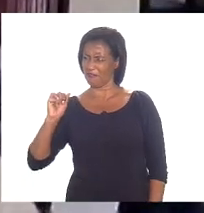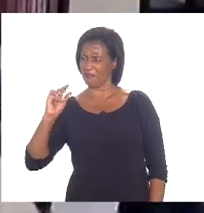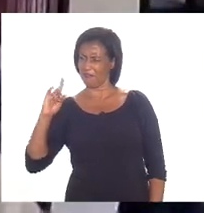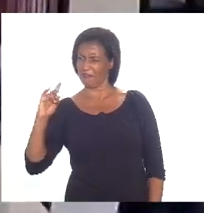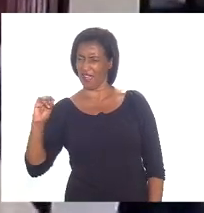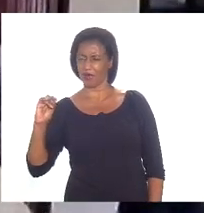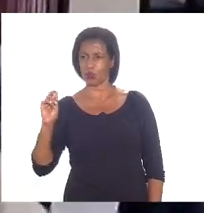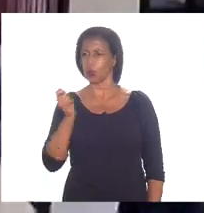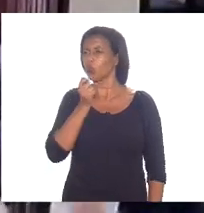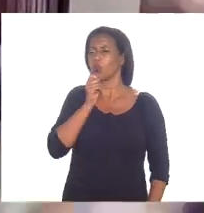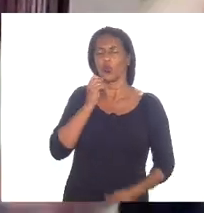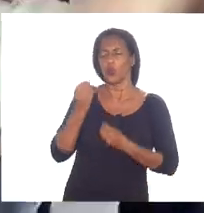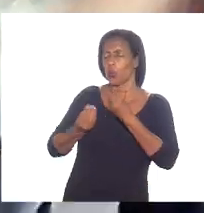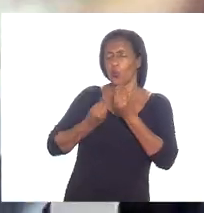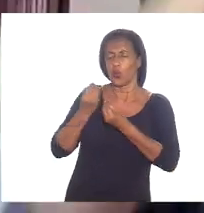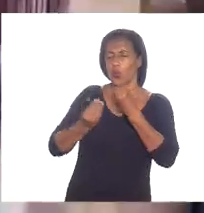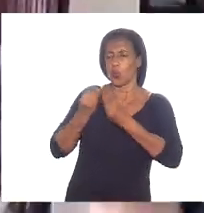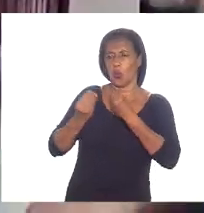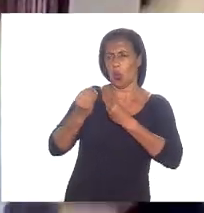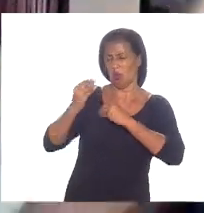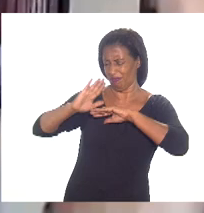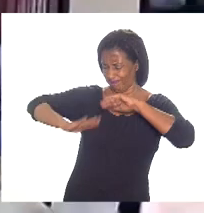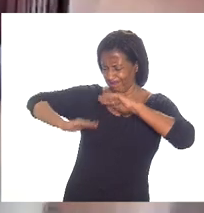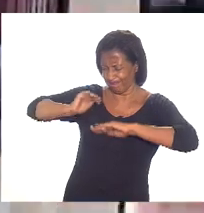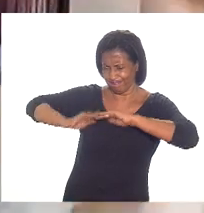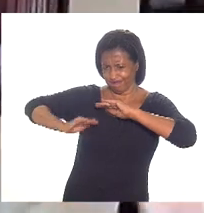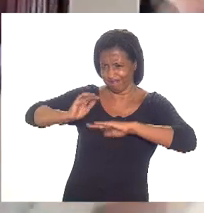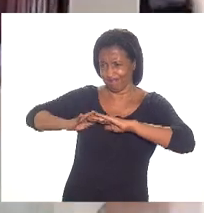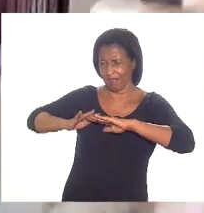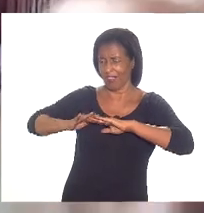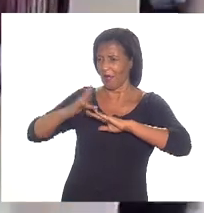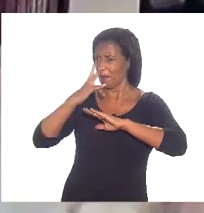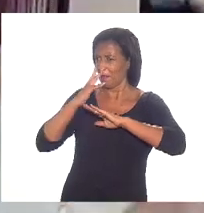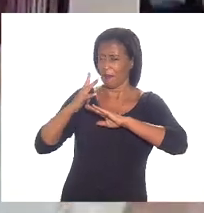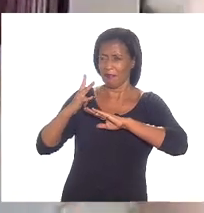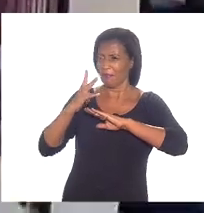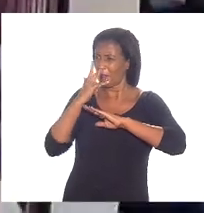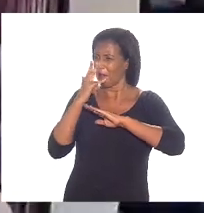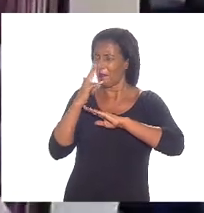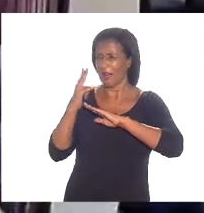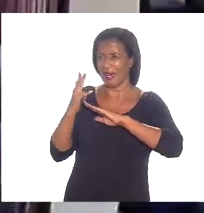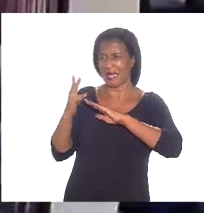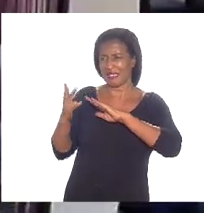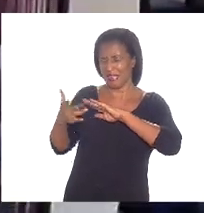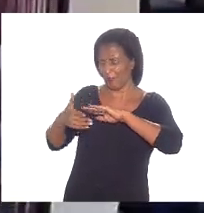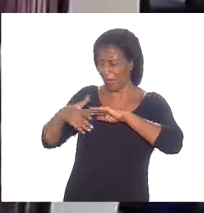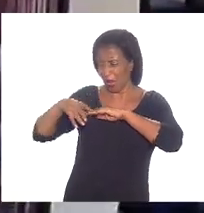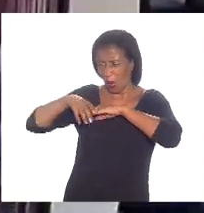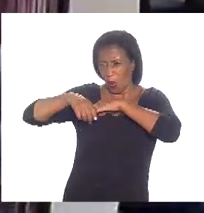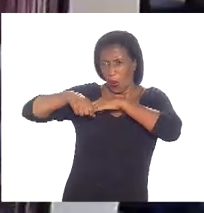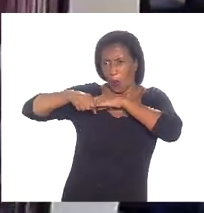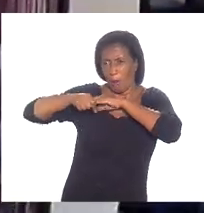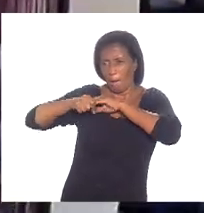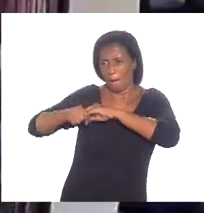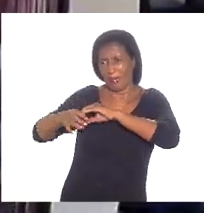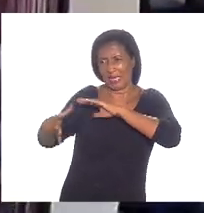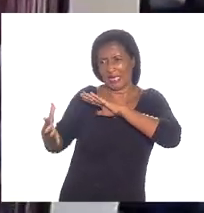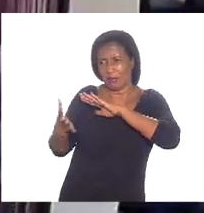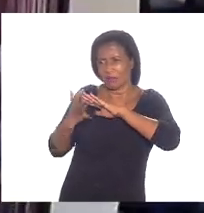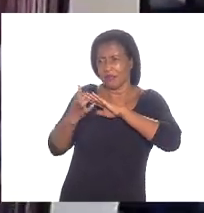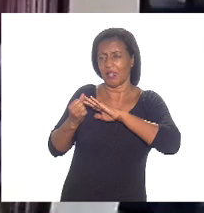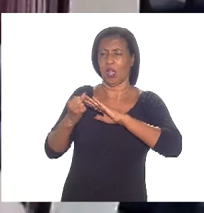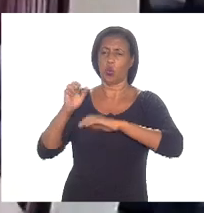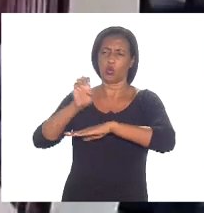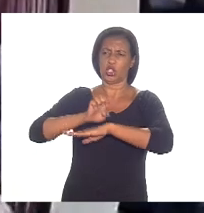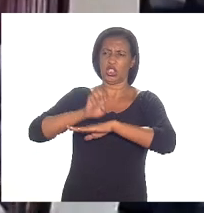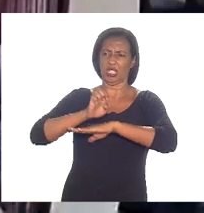competência. Ela tem competência quando ela fica agarrada nas tetas do Estado. Aí, sim, é que apresenta a competência.